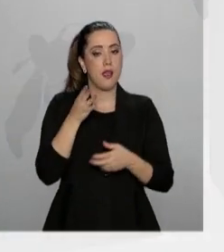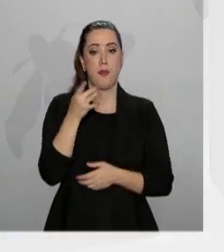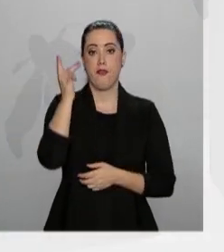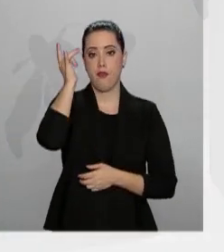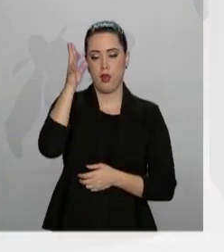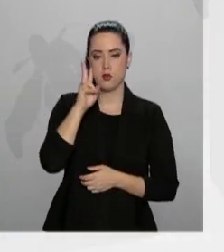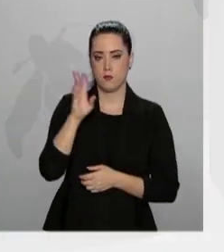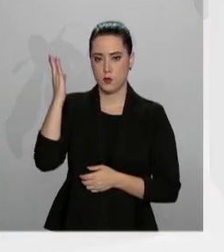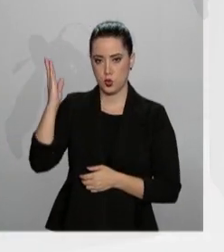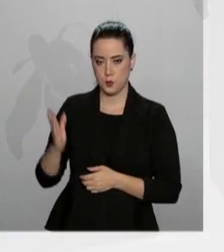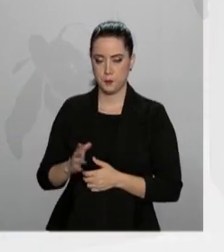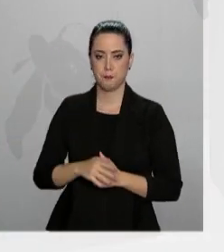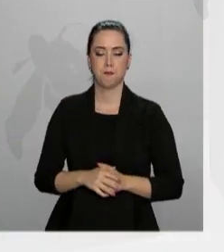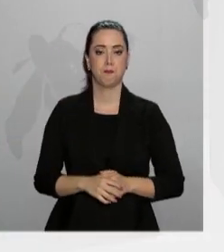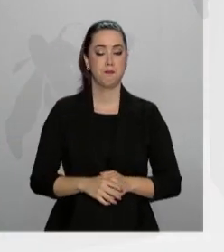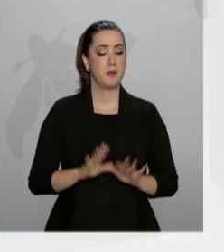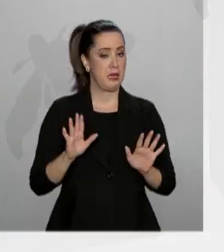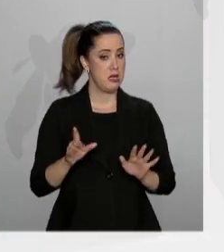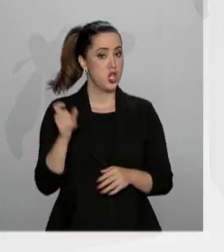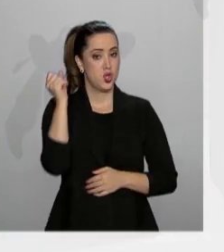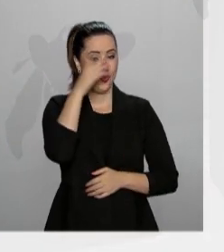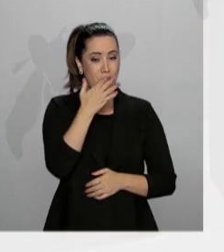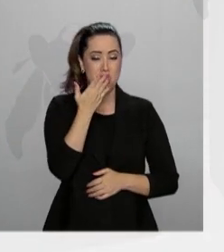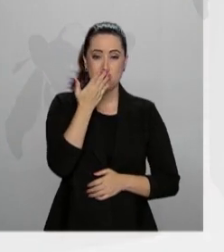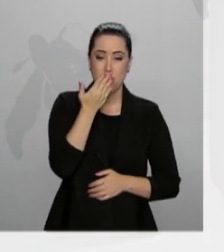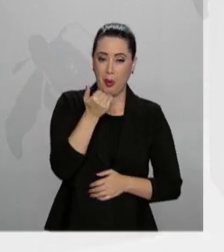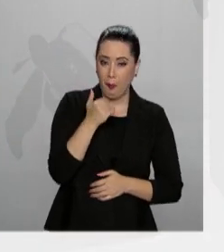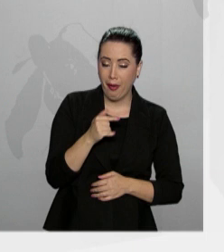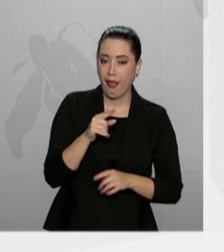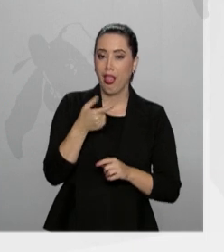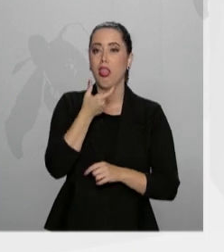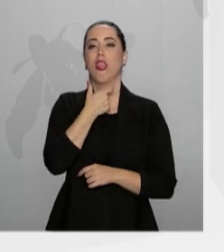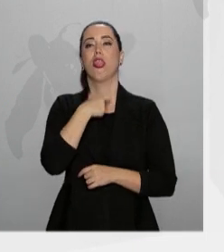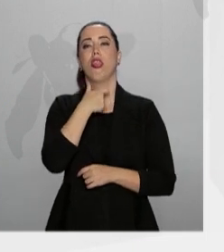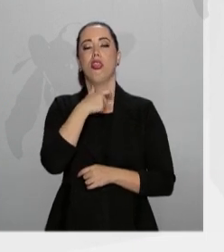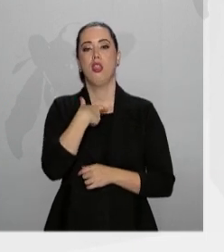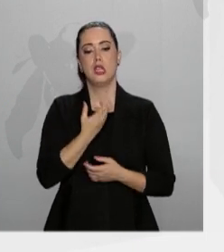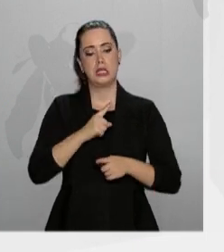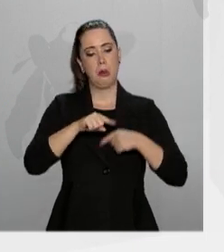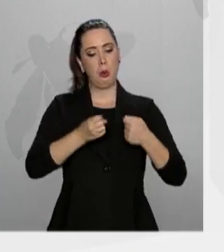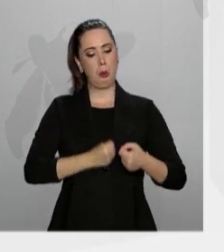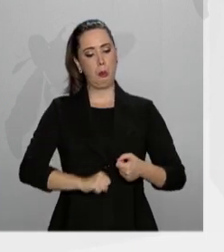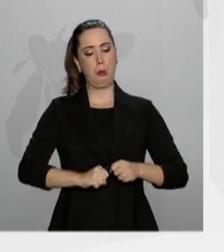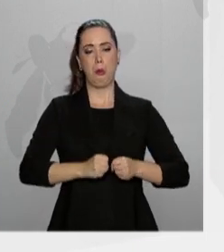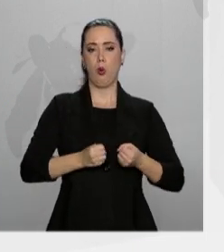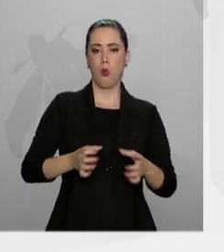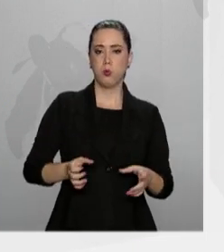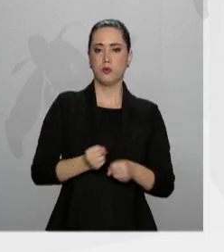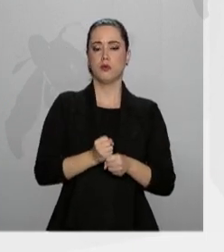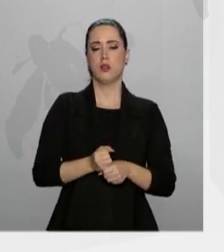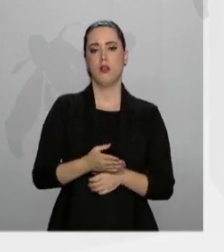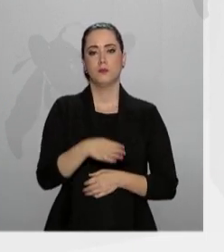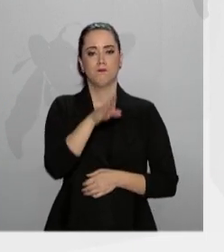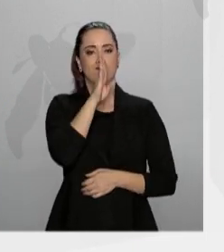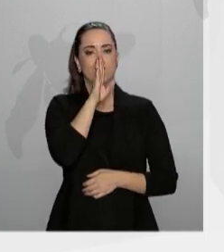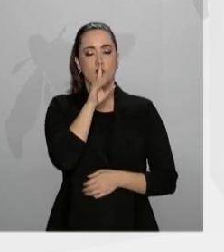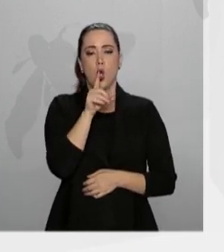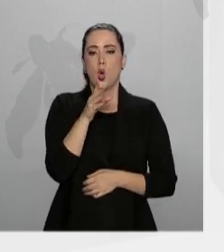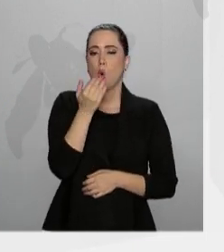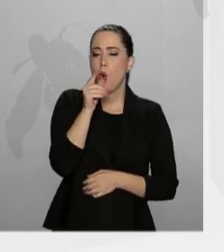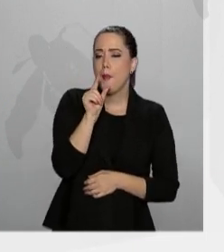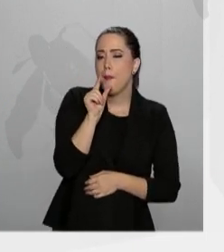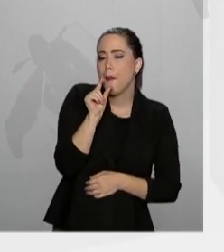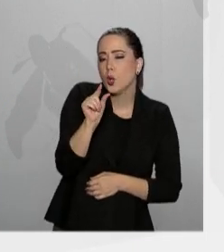a dificuldade para engolir dificuldade de digestão falta de apetite e à saciedade com